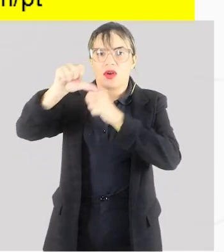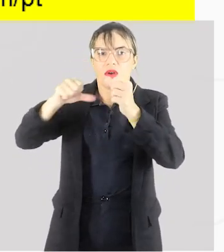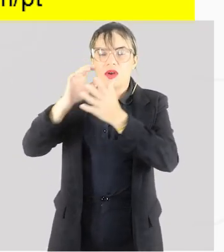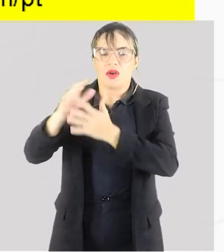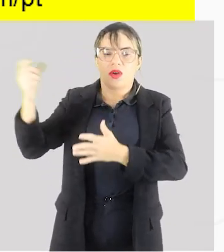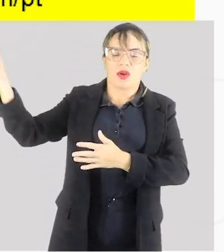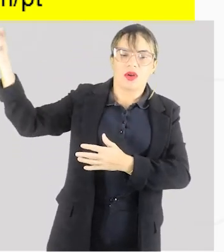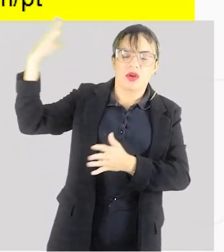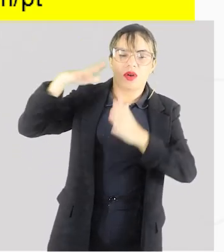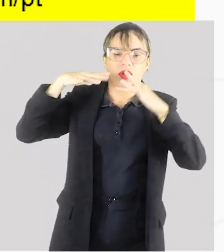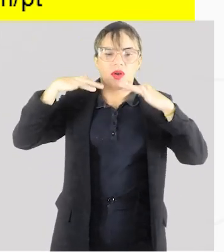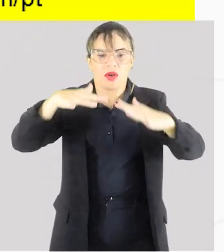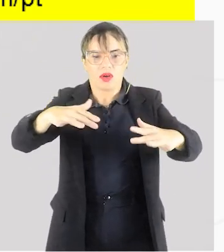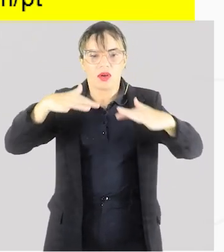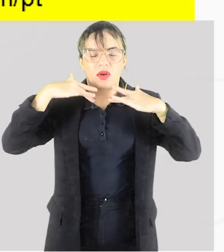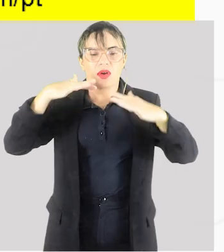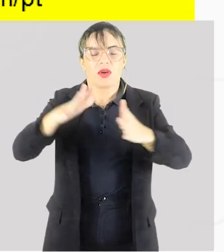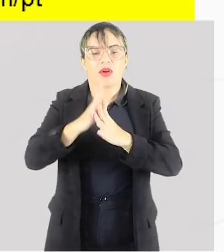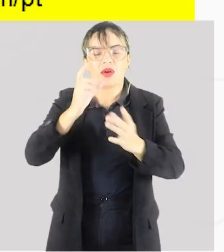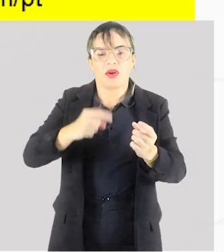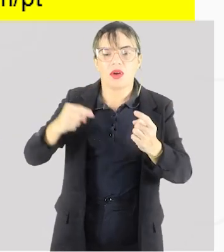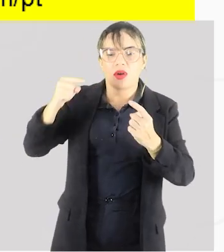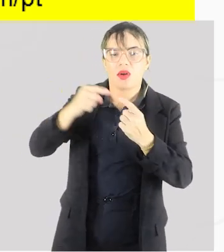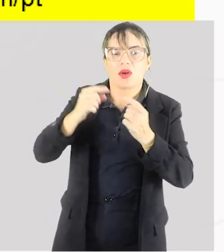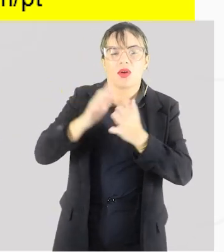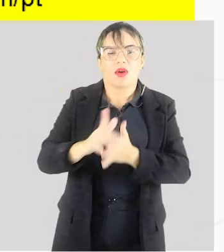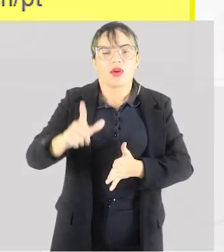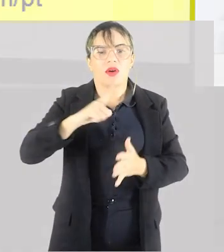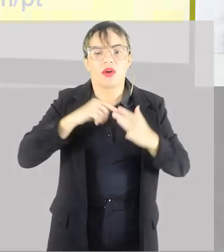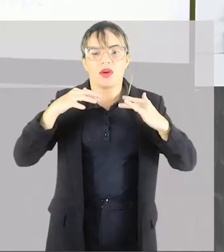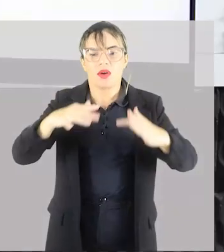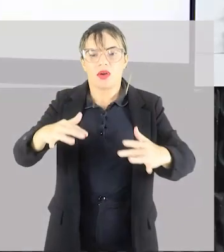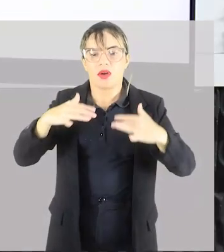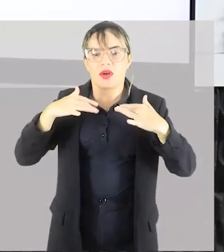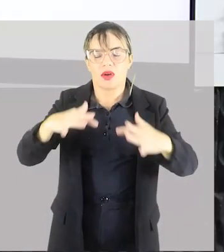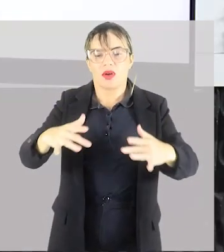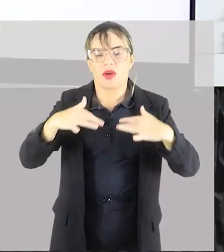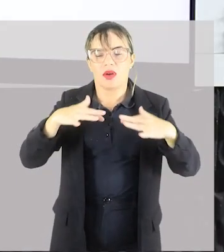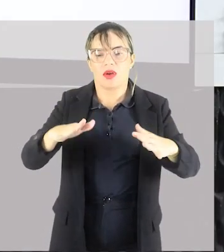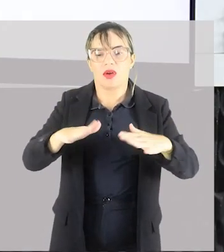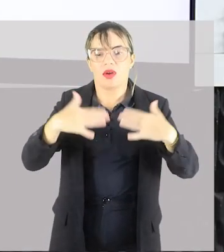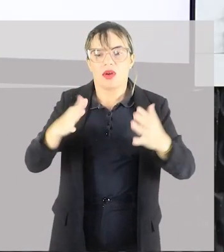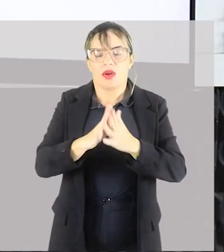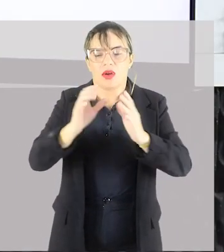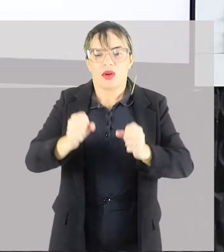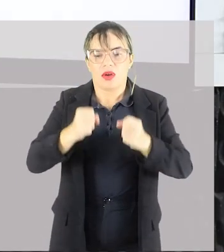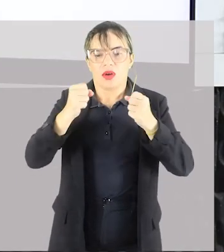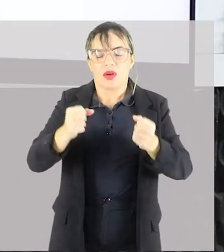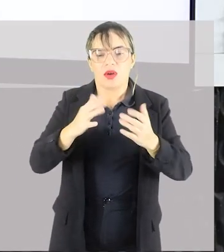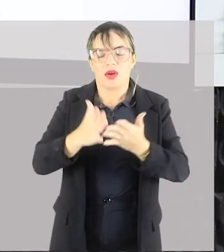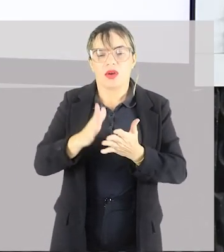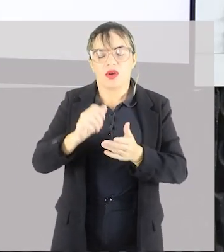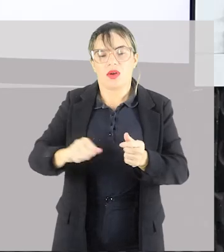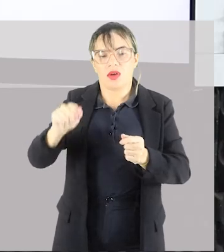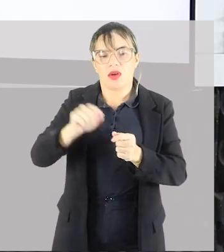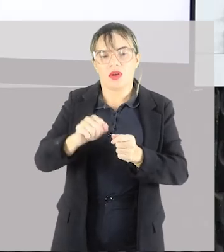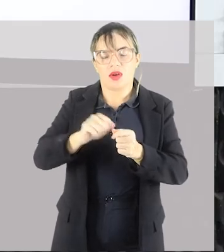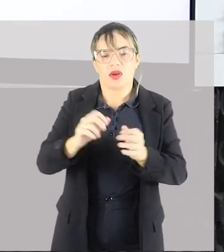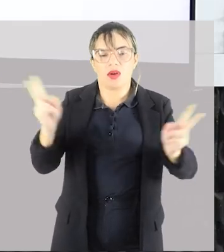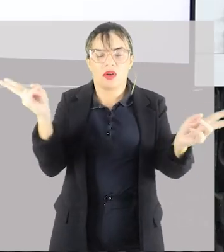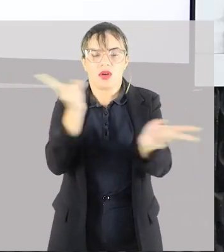do tipo, e ela se movimentava. O objetivo era ter esse movimento de peças. Né? E ele pode ser produzido pelo vento, pelo